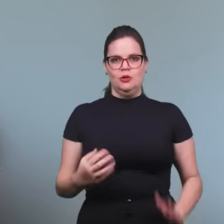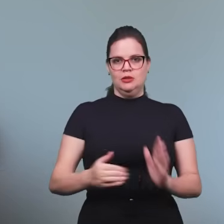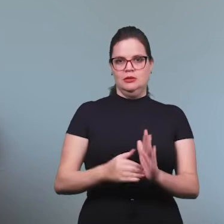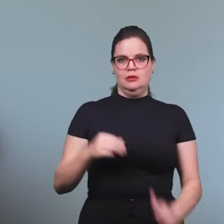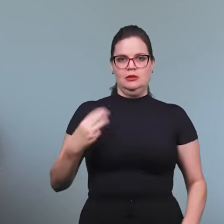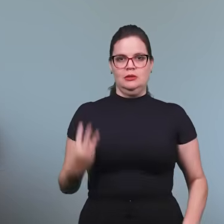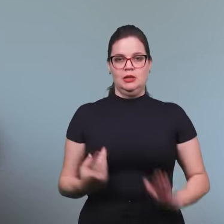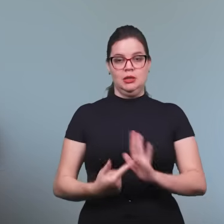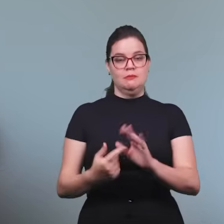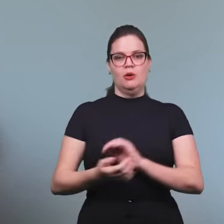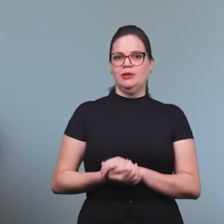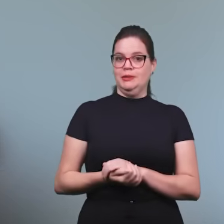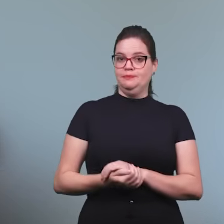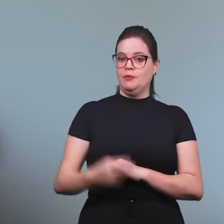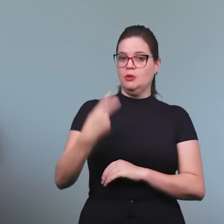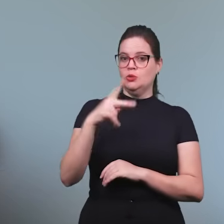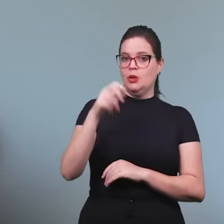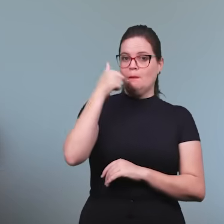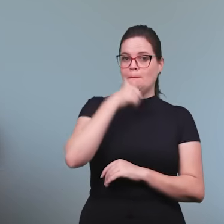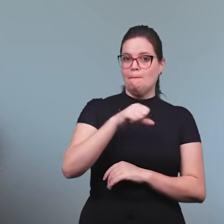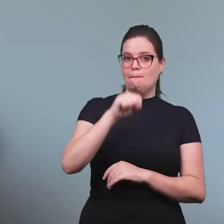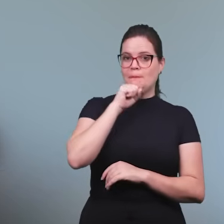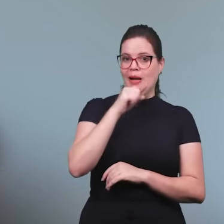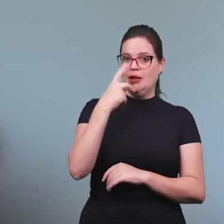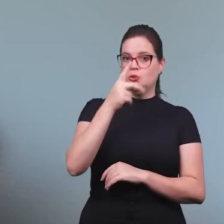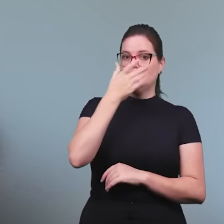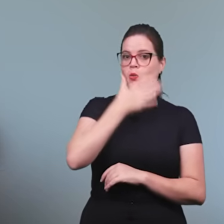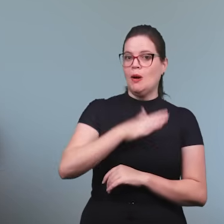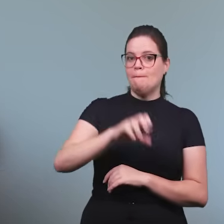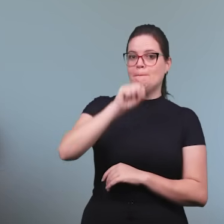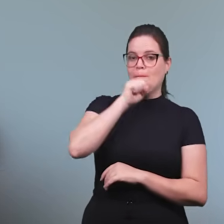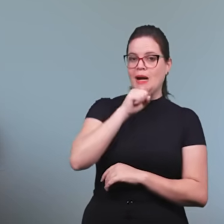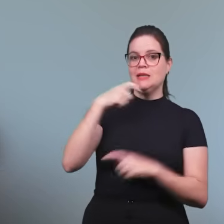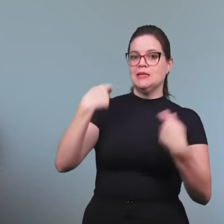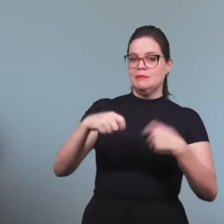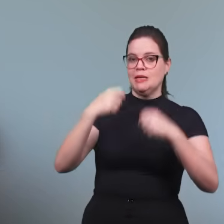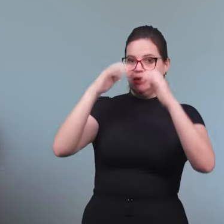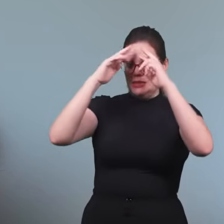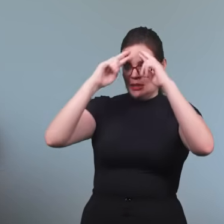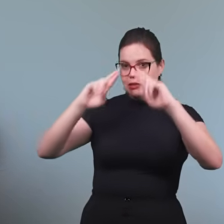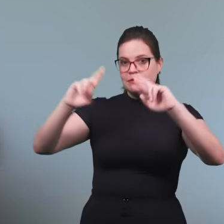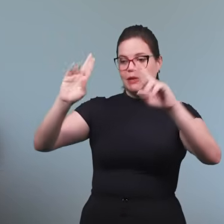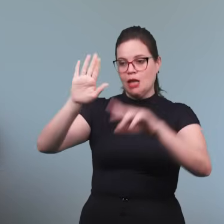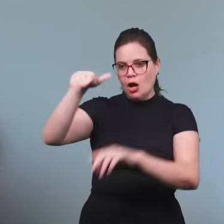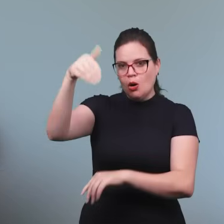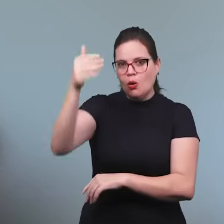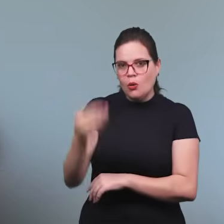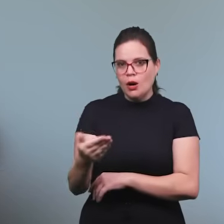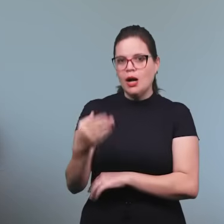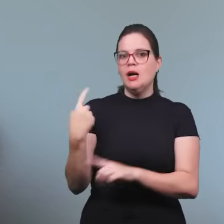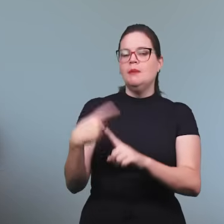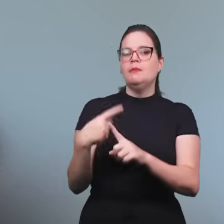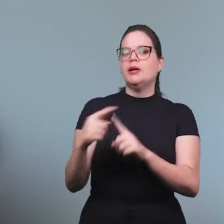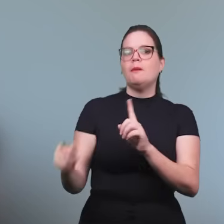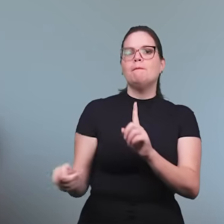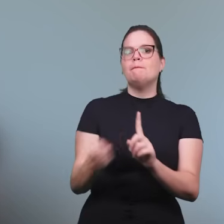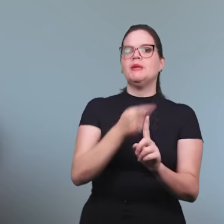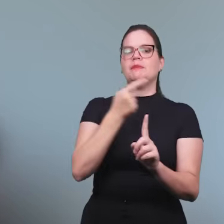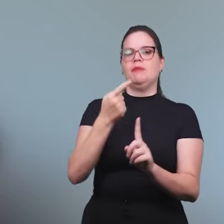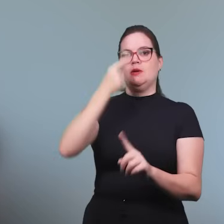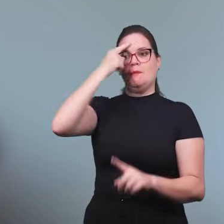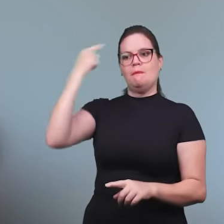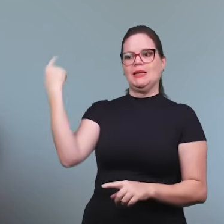3, honra teu pai e tua mãe, que é o primeiro mandamento com promessa, para que te vá bem